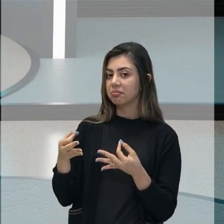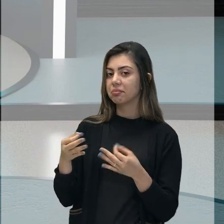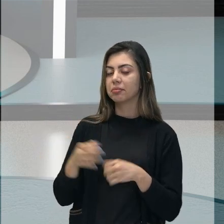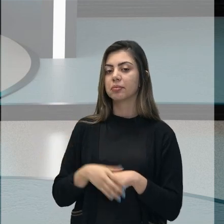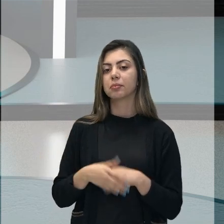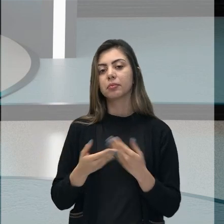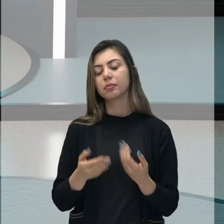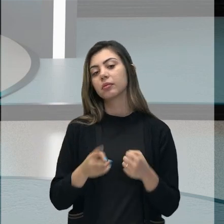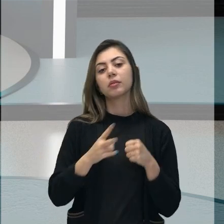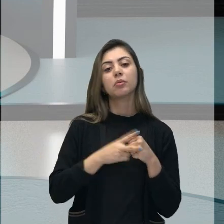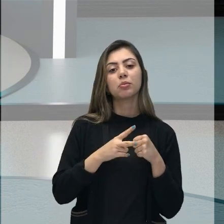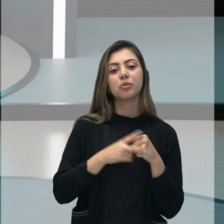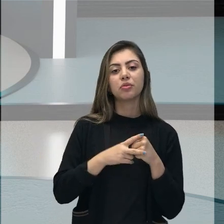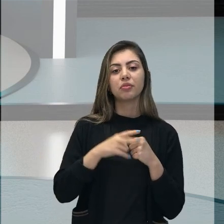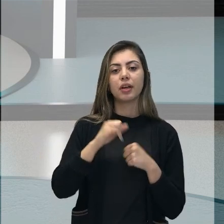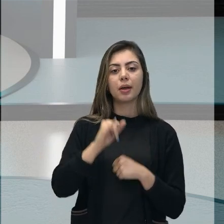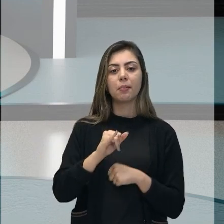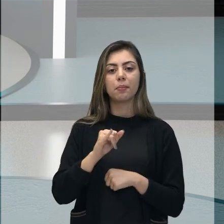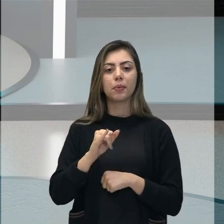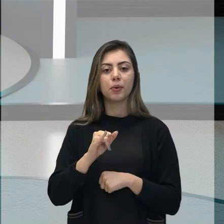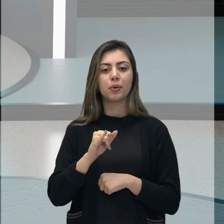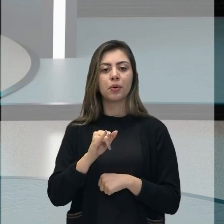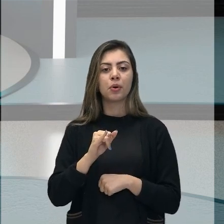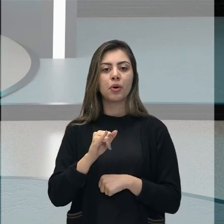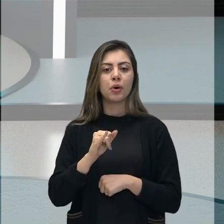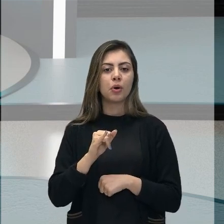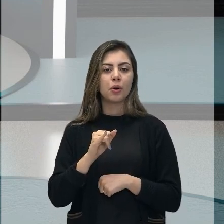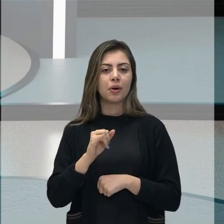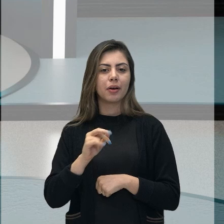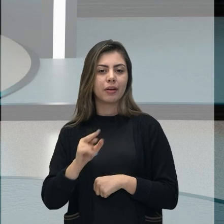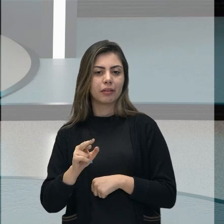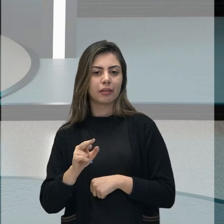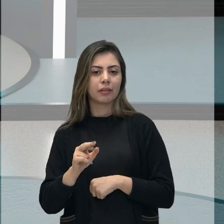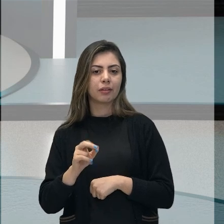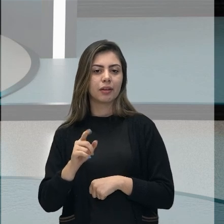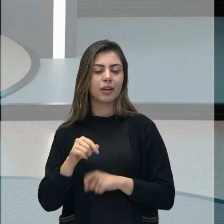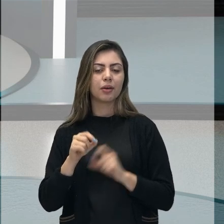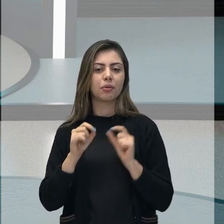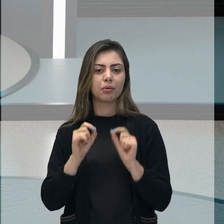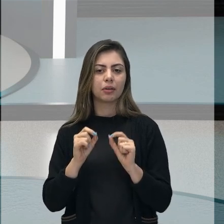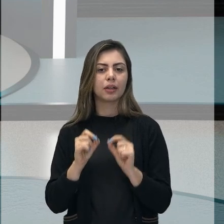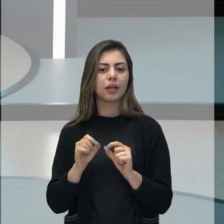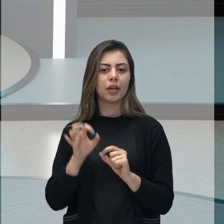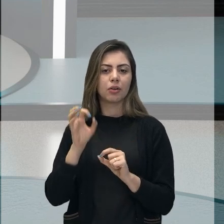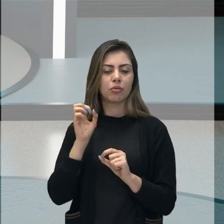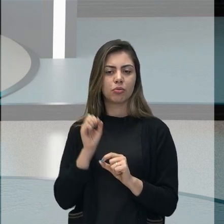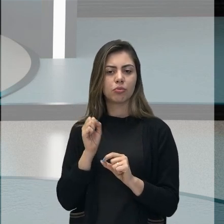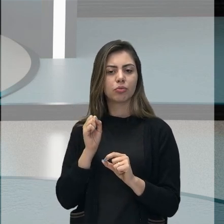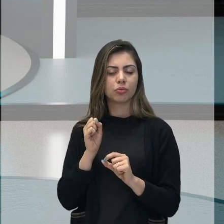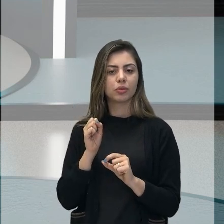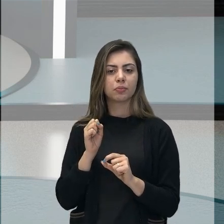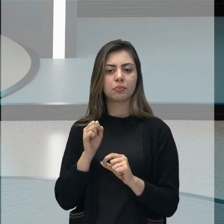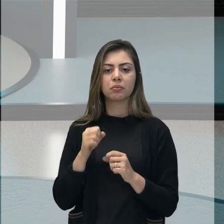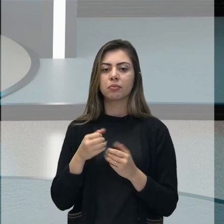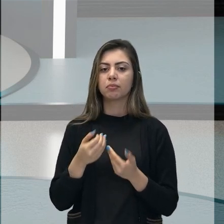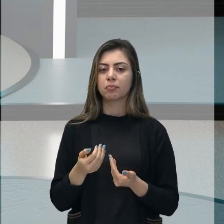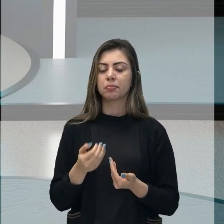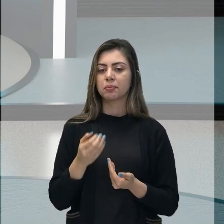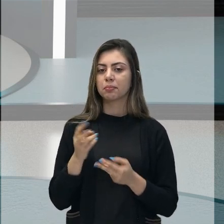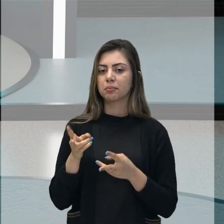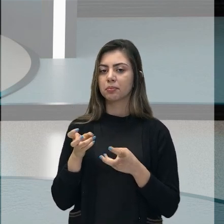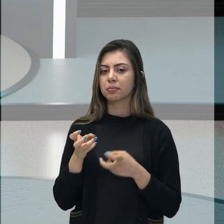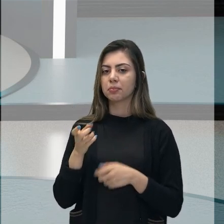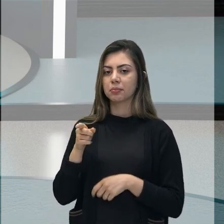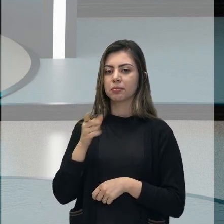verbo ouvir é ouvir, escutar, certo? A raiz dele também inalterada. Eu ouvia, no